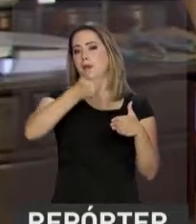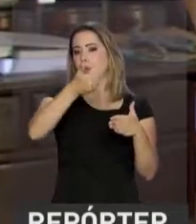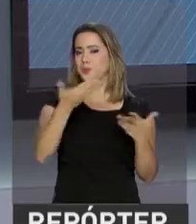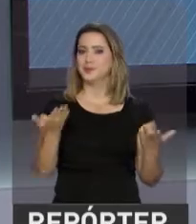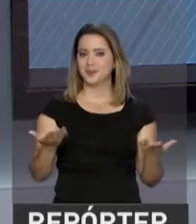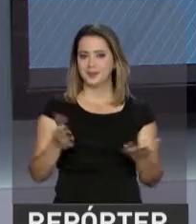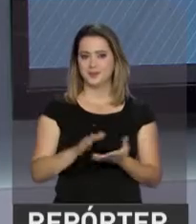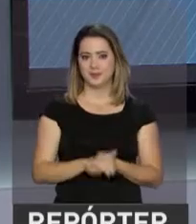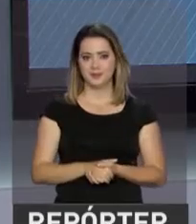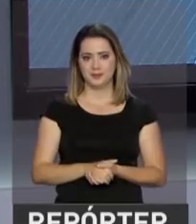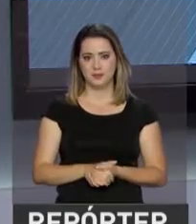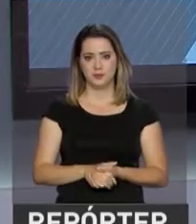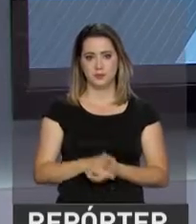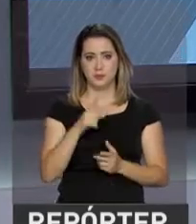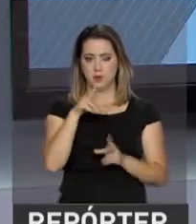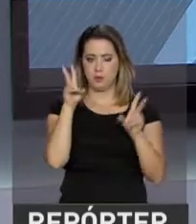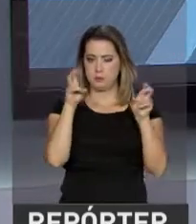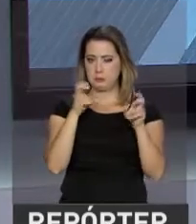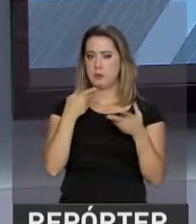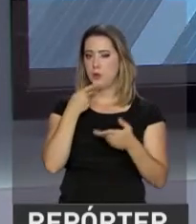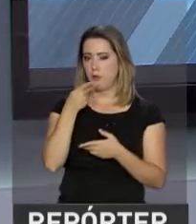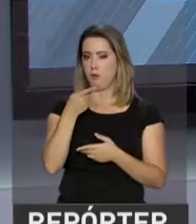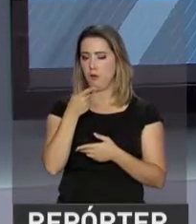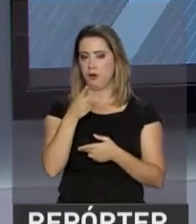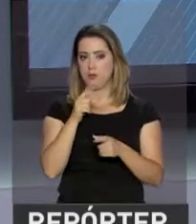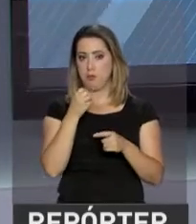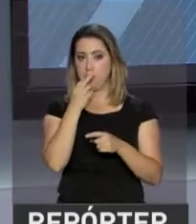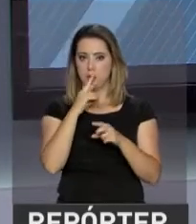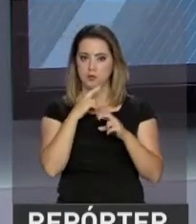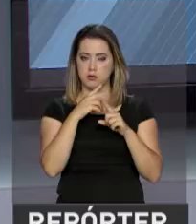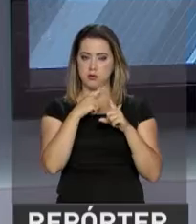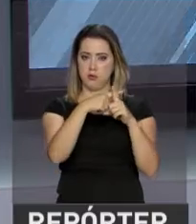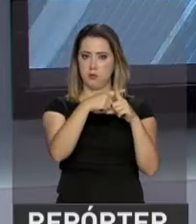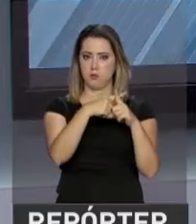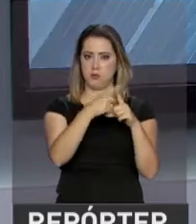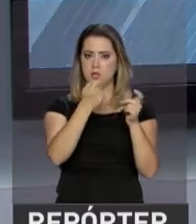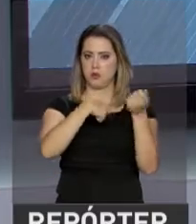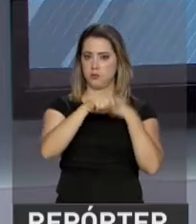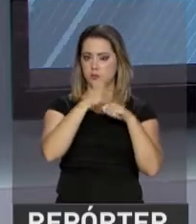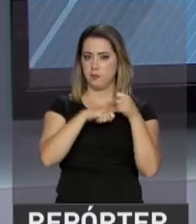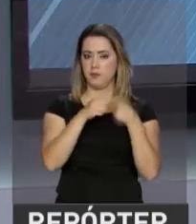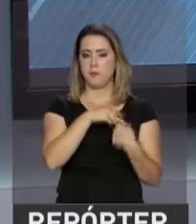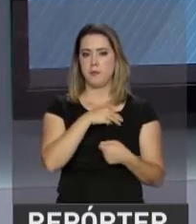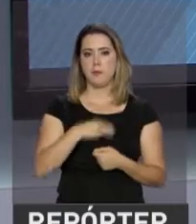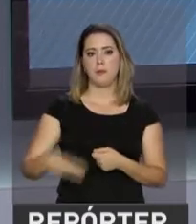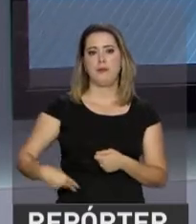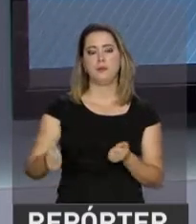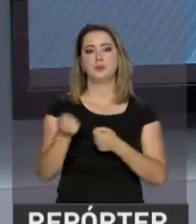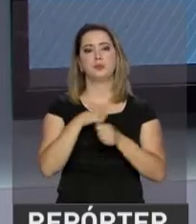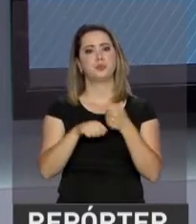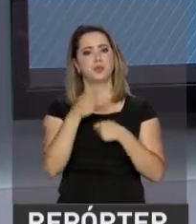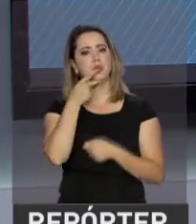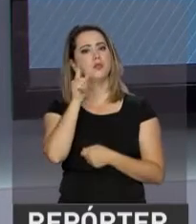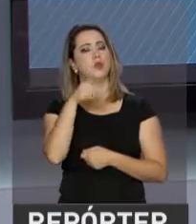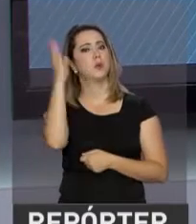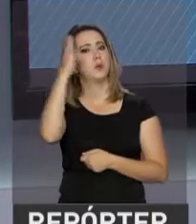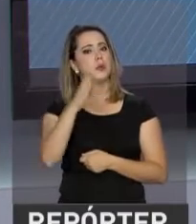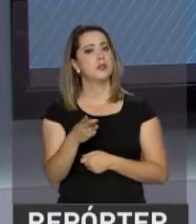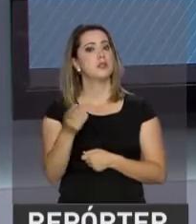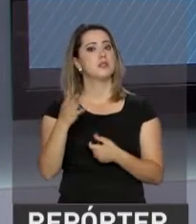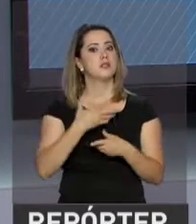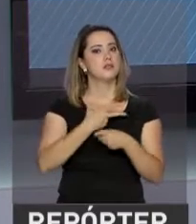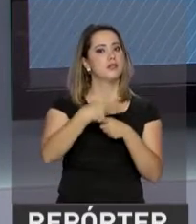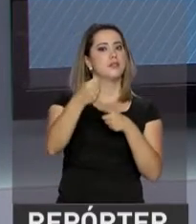superfície. Sobre esses bons resultados da economia, o ministro da Fazenda, Henrique Meirelles, falou que o Brasil